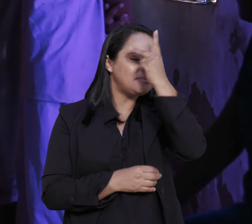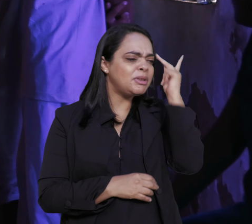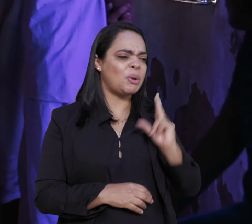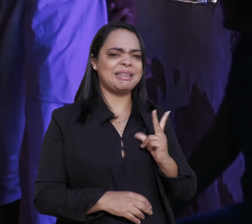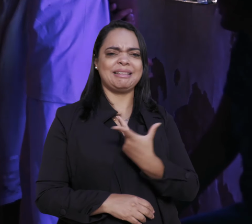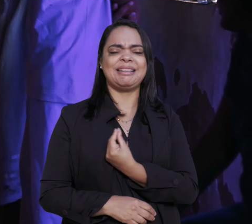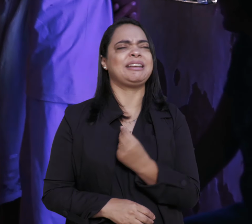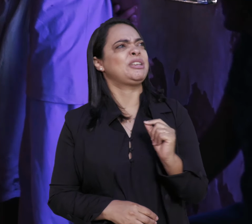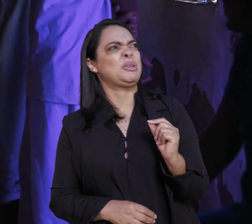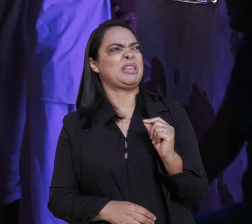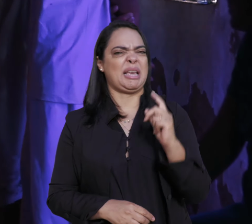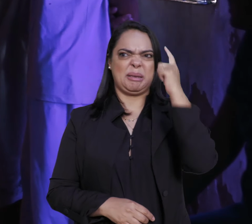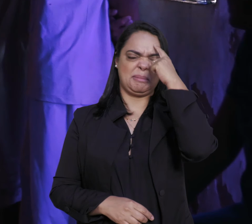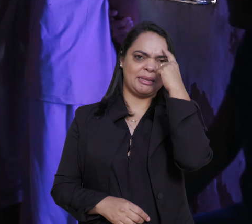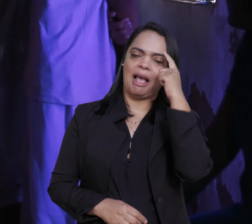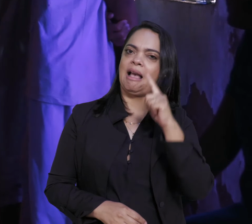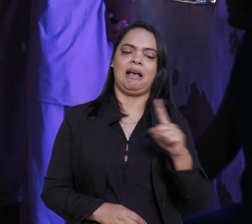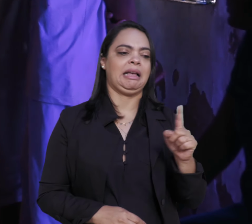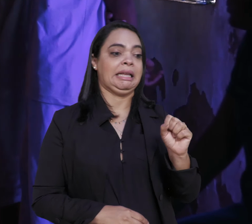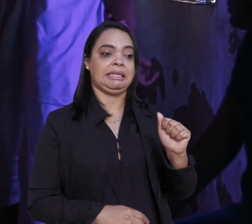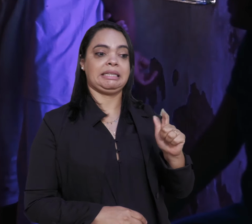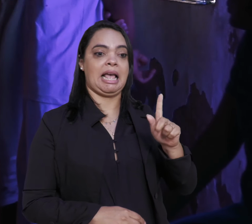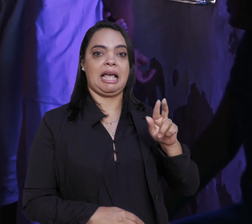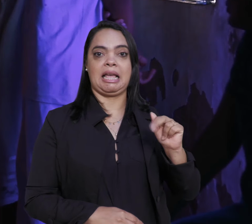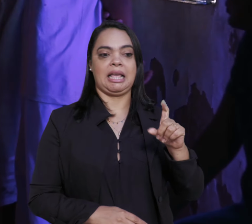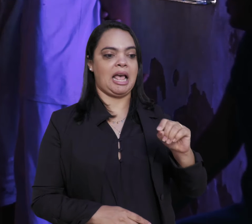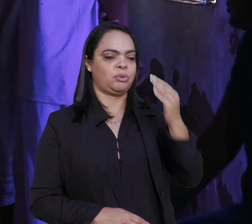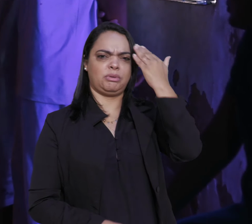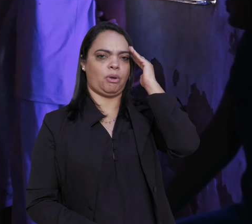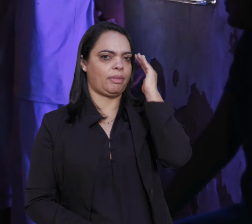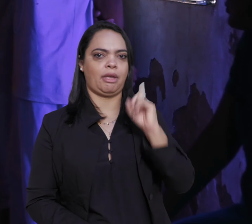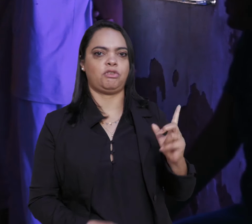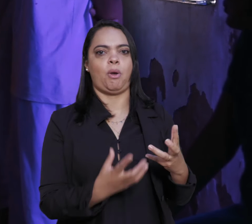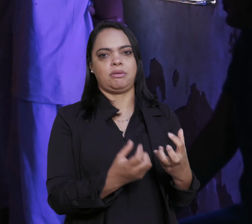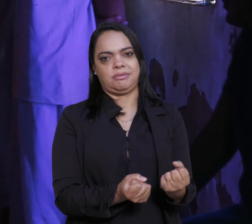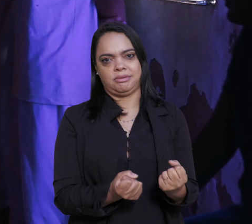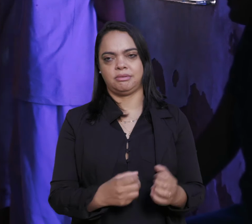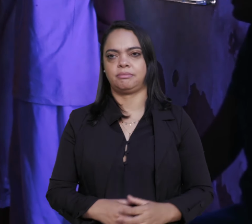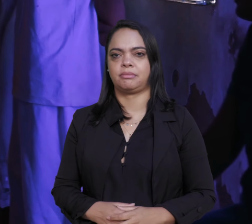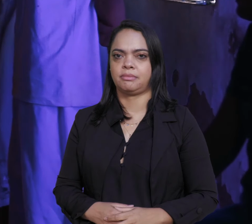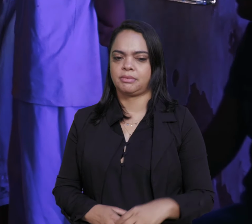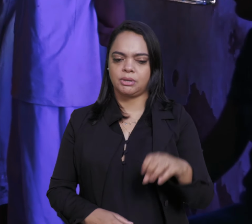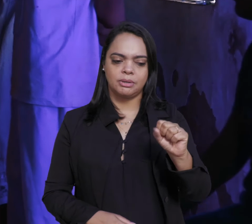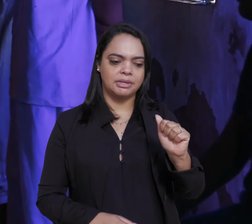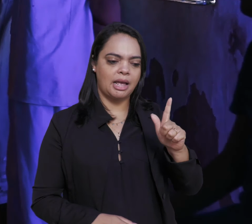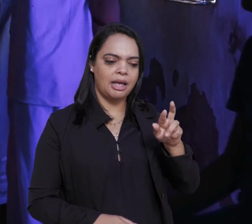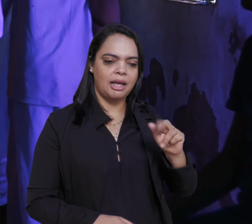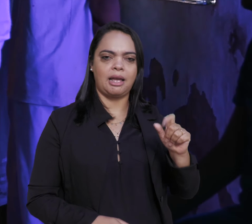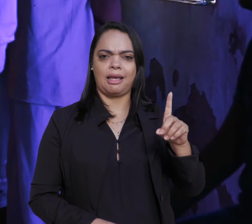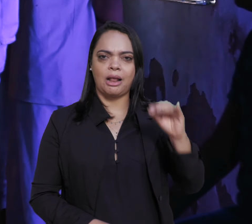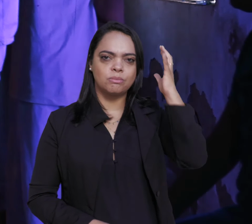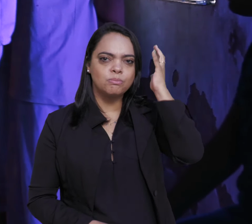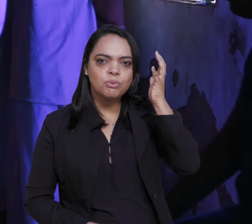discurso de que, ah, é assim mesmo, o sagrado, ele não entende. E o sagrado, ele não é burro, o sagrado,